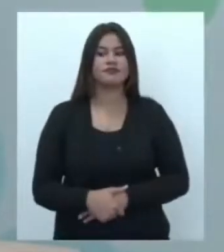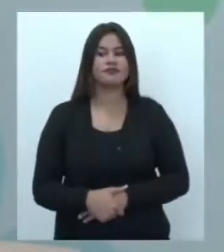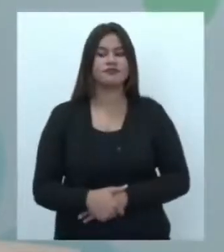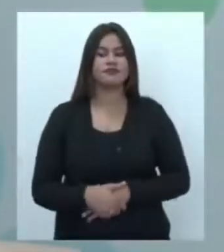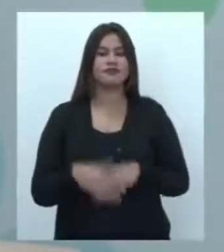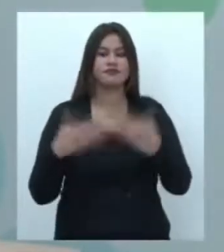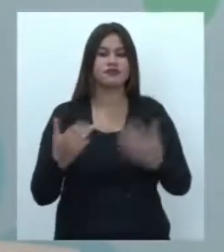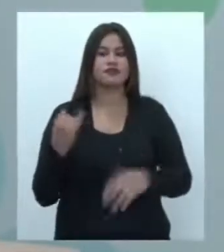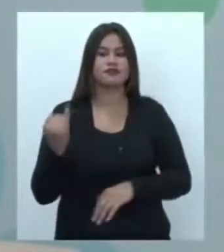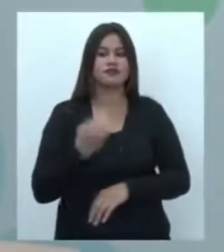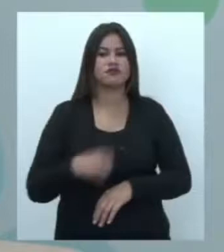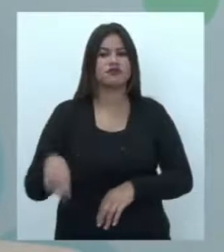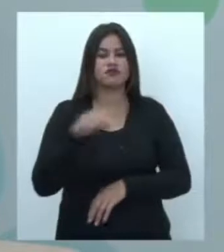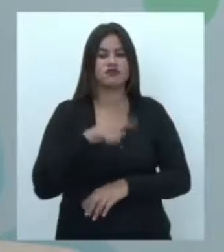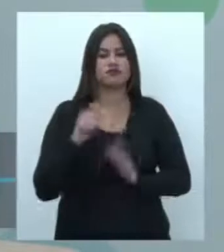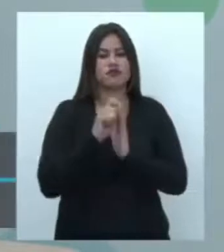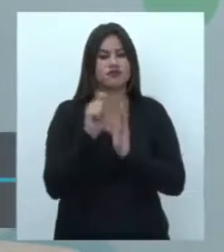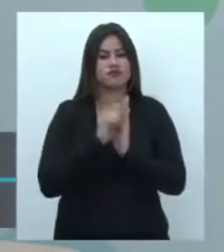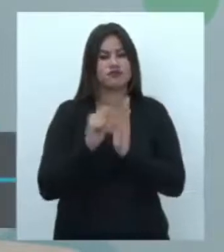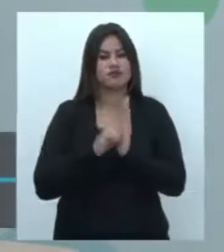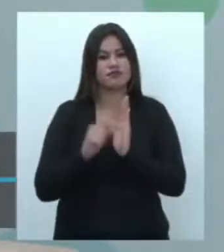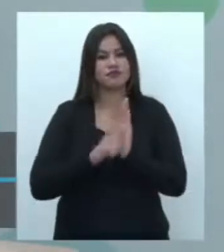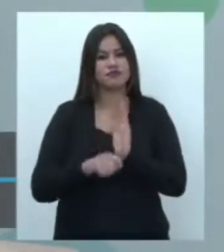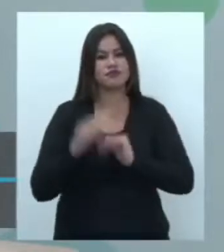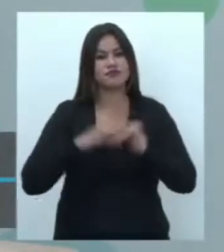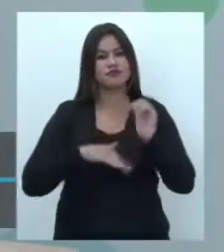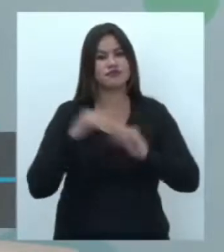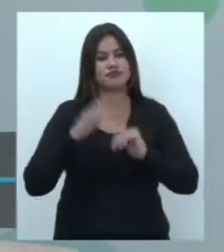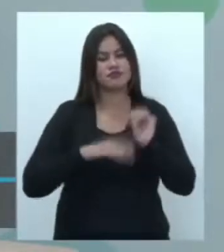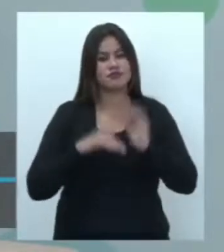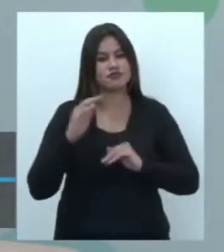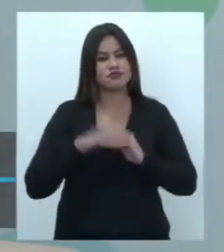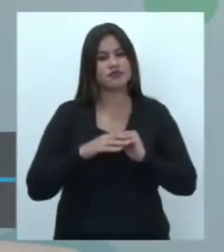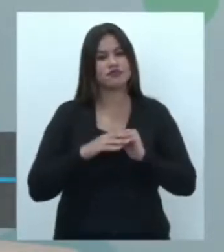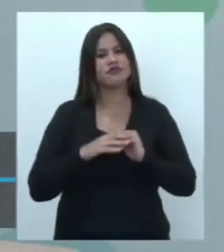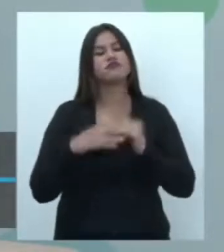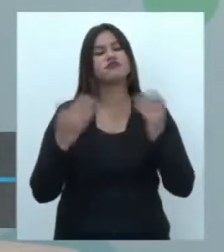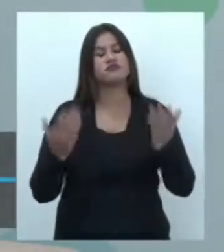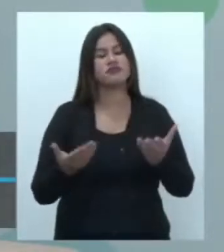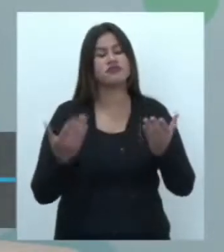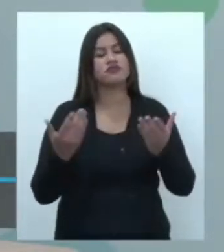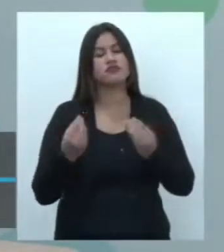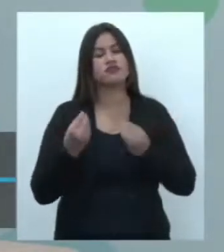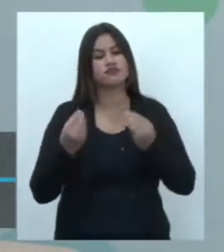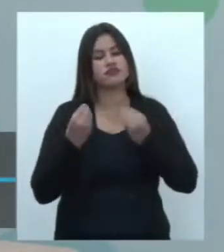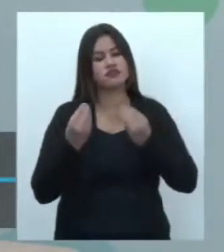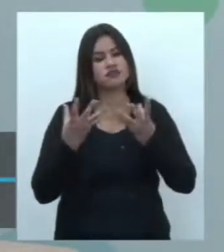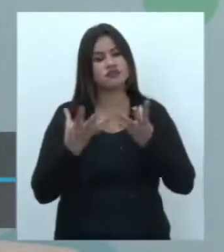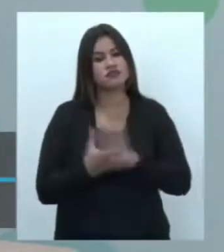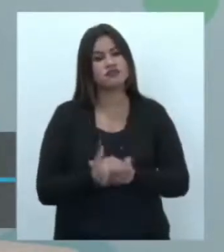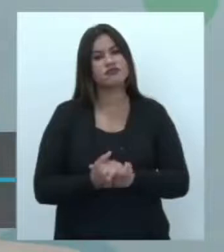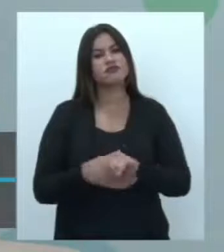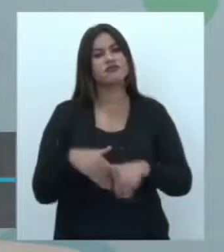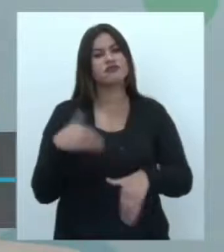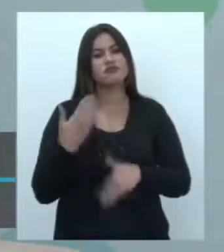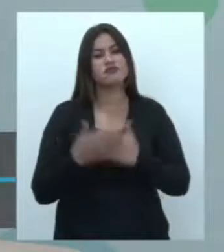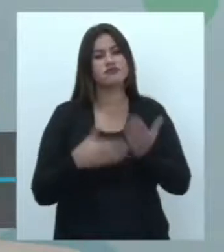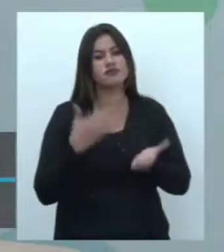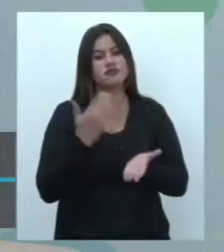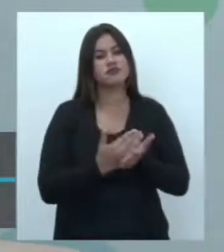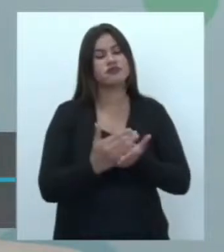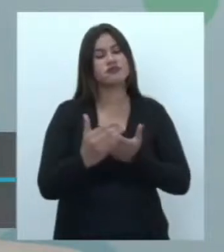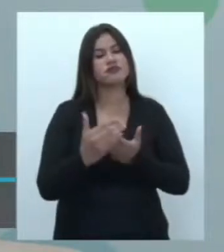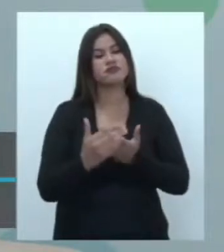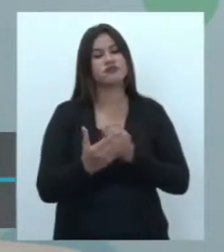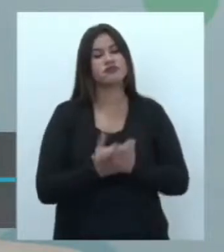que a gente anote aí essas habilidades, o que nós vamos trabalhar no dia de hoje. Para que a gente consiga dar início, nós vamos